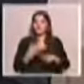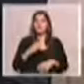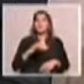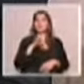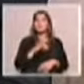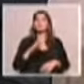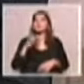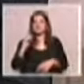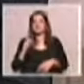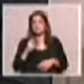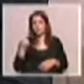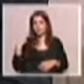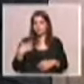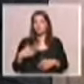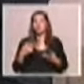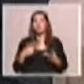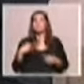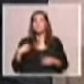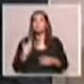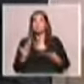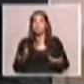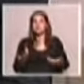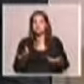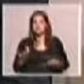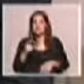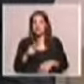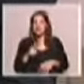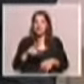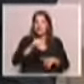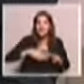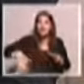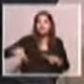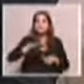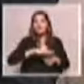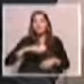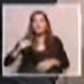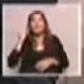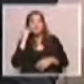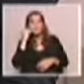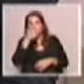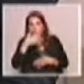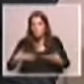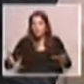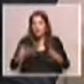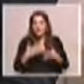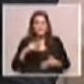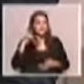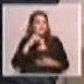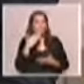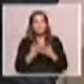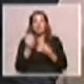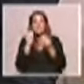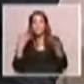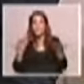entidade recente, a preocupação, de facto, é o território, como ocupar o território, como valorizar o território e como prender